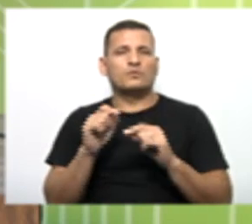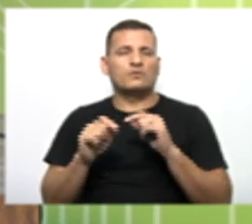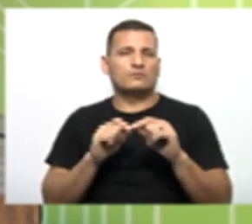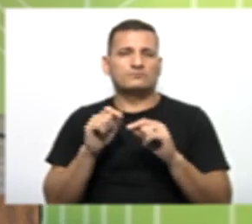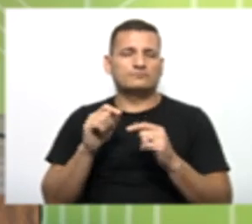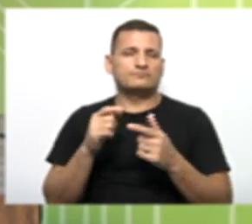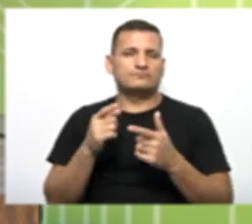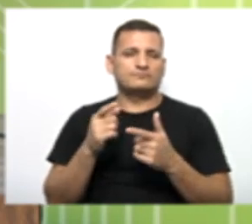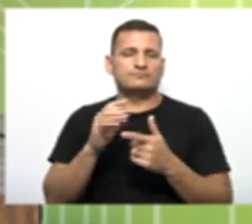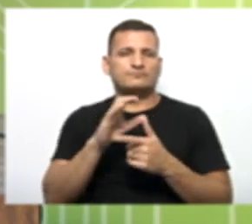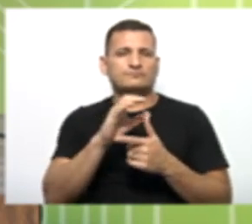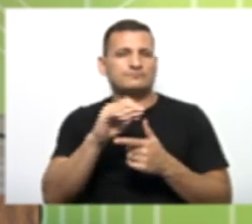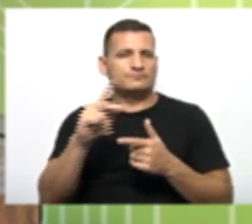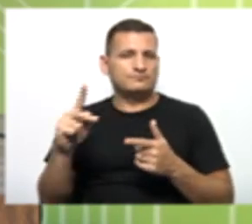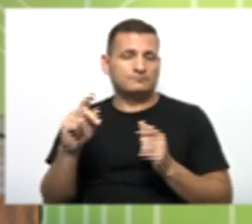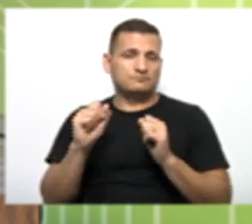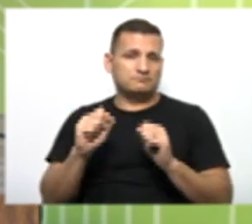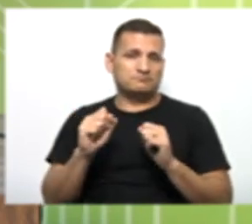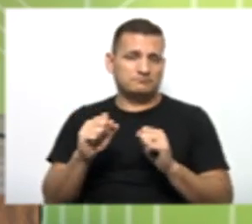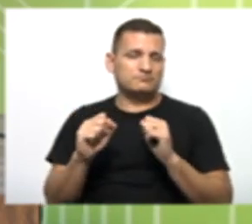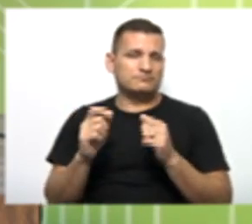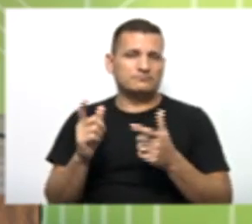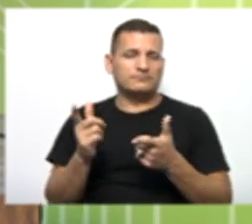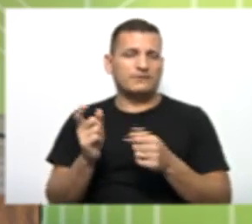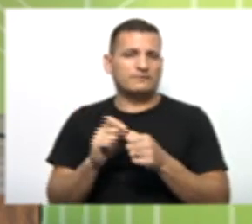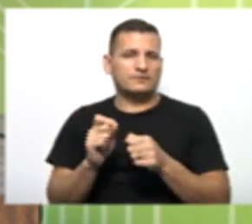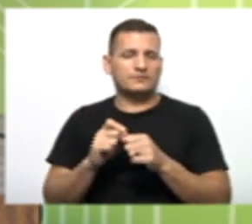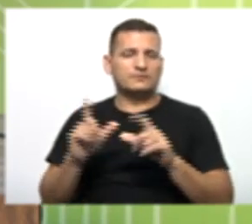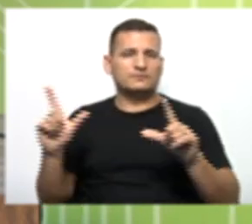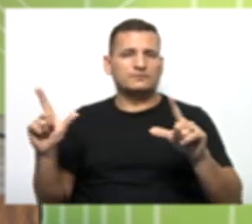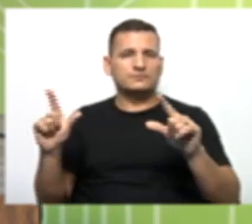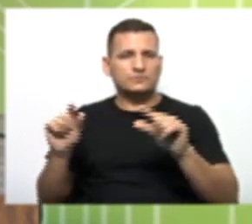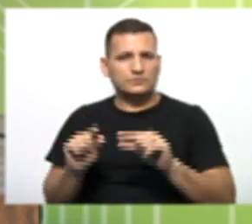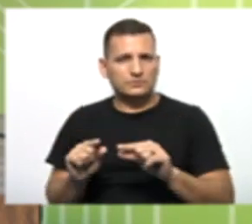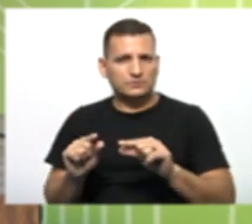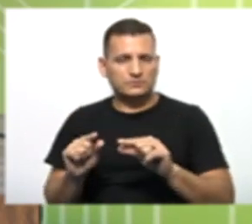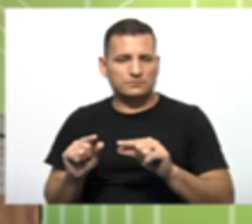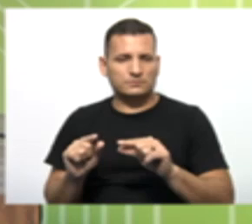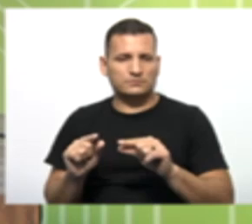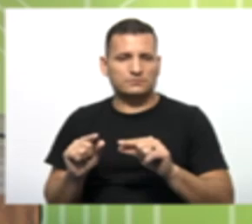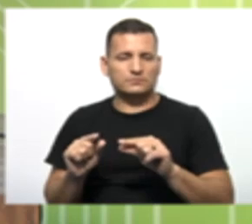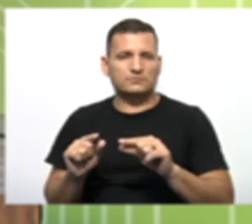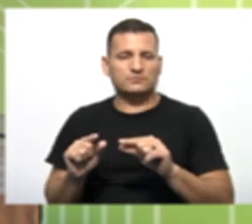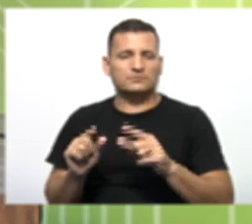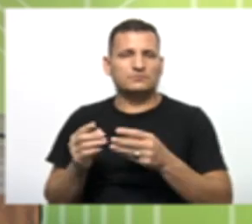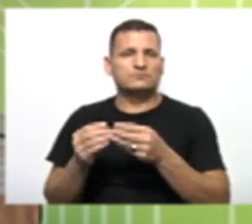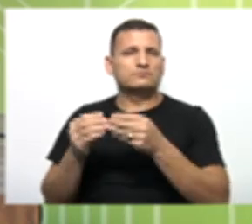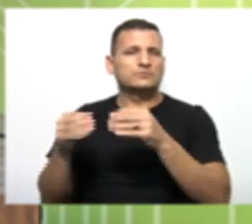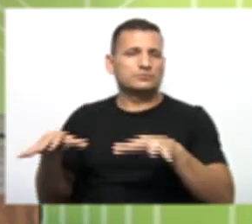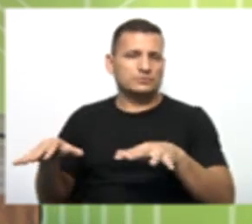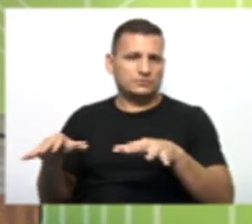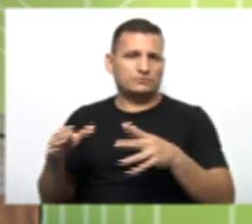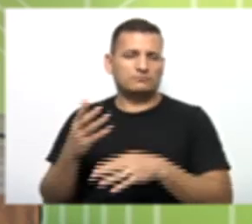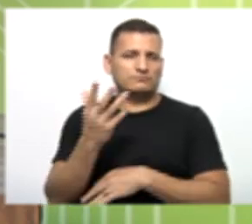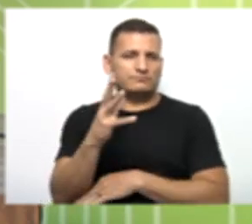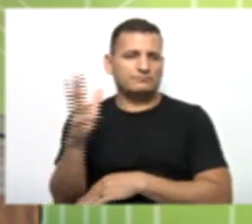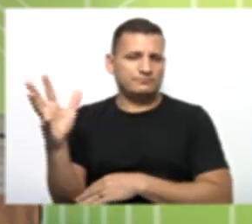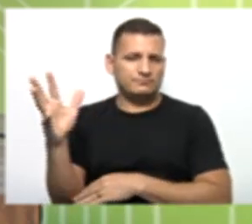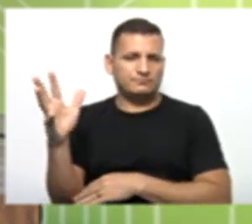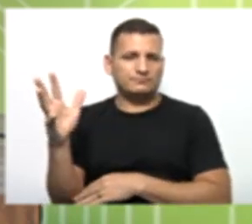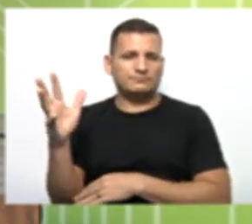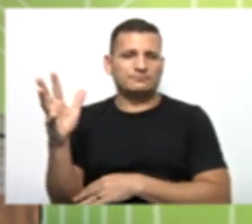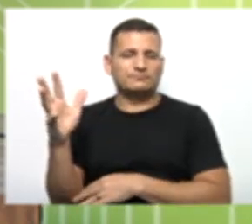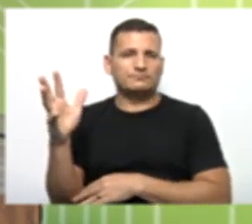vocês podem estabelecer para que esses impactos sejam reduzidos,